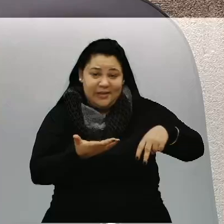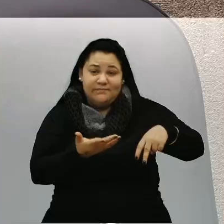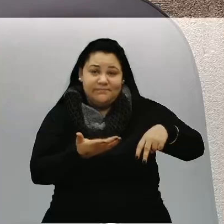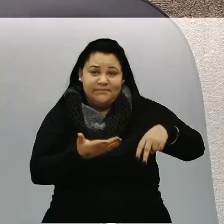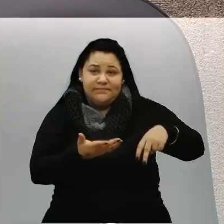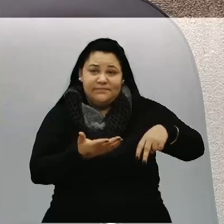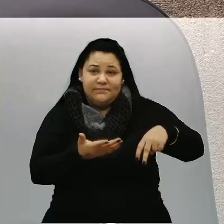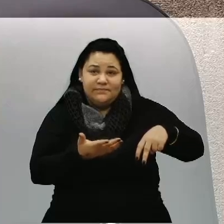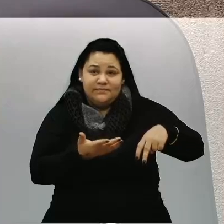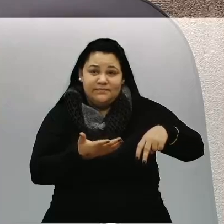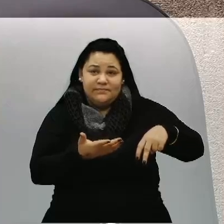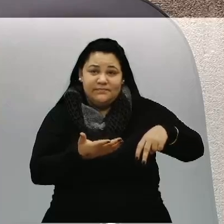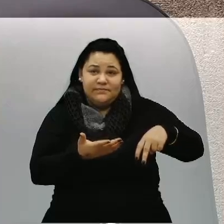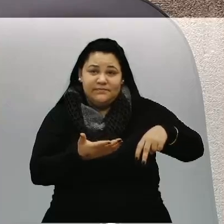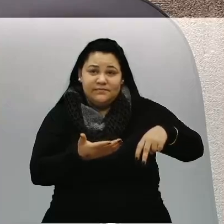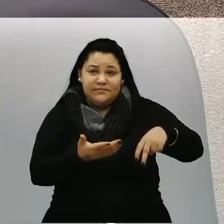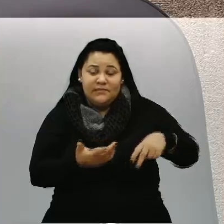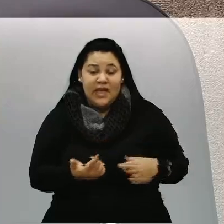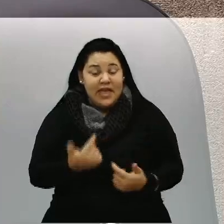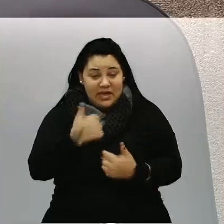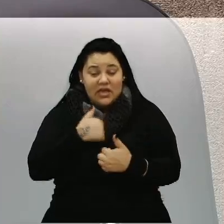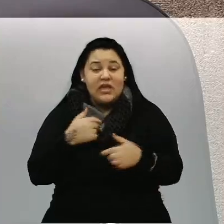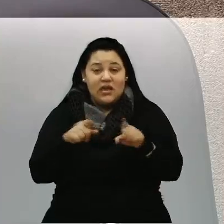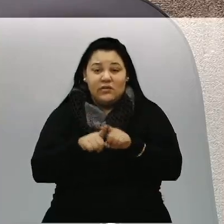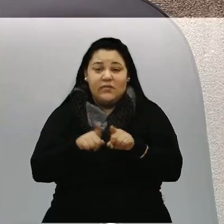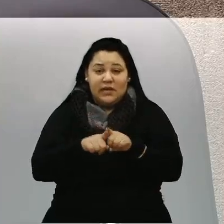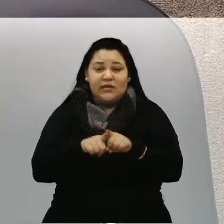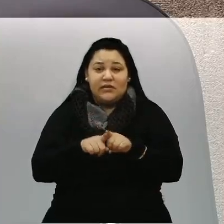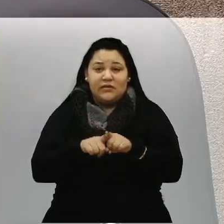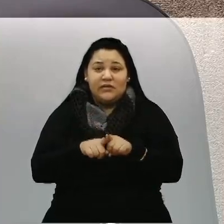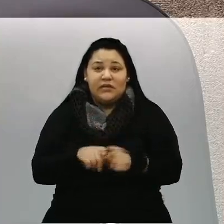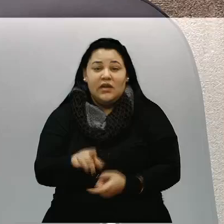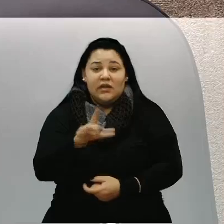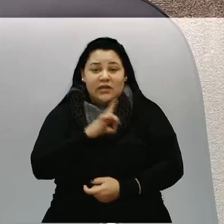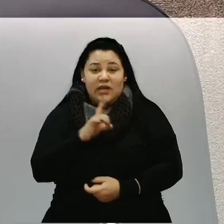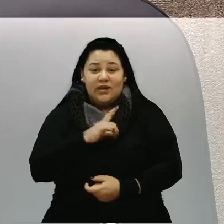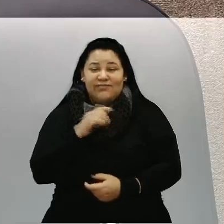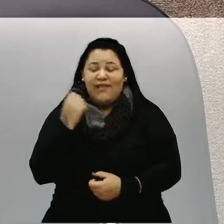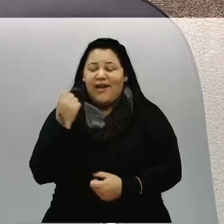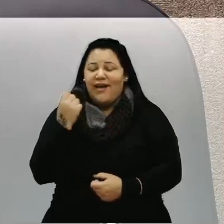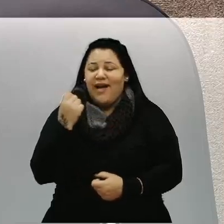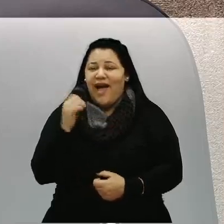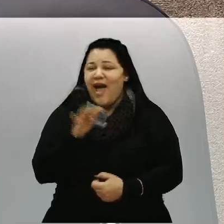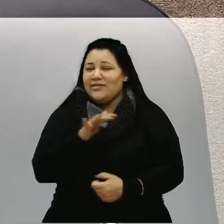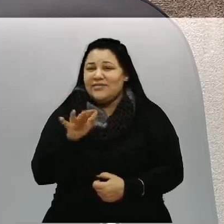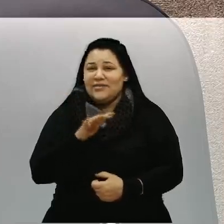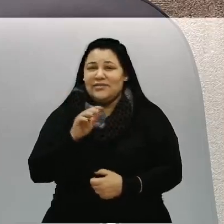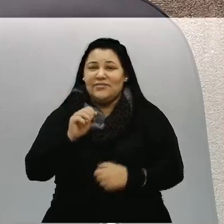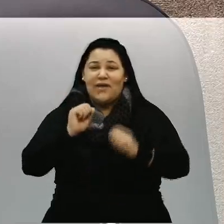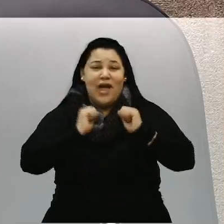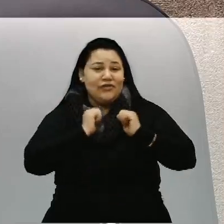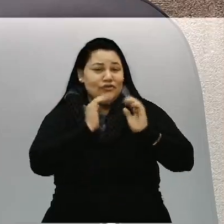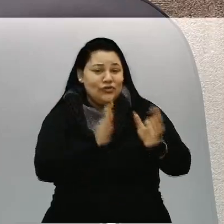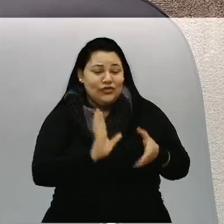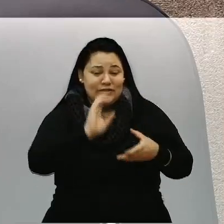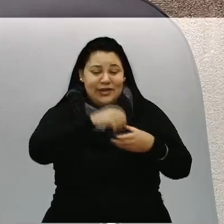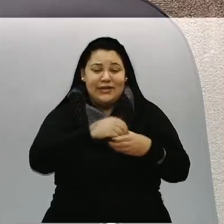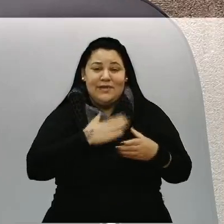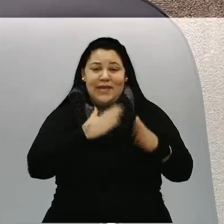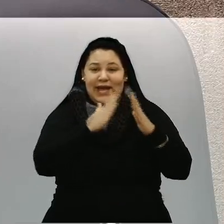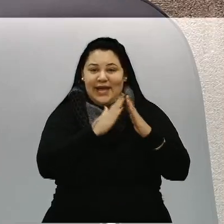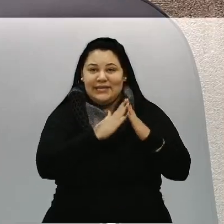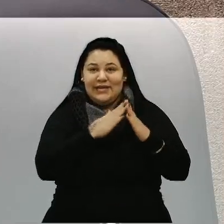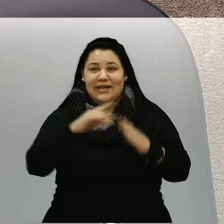né? E eu mesma tenho algumas atitudes dentro da minha própria casa. Eu tenho um